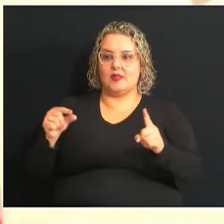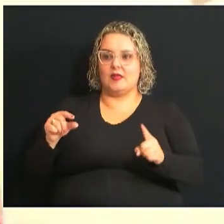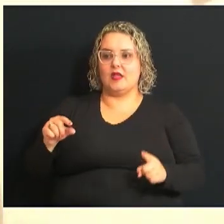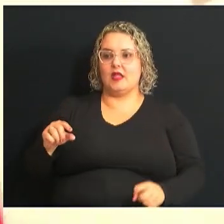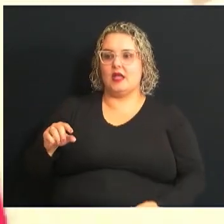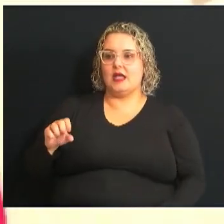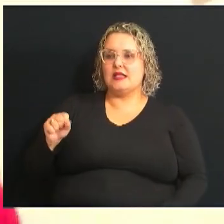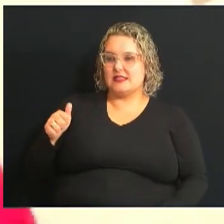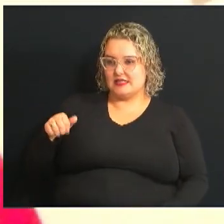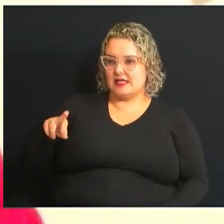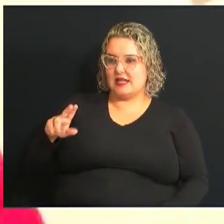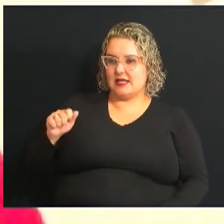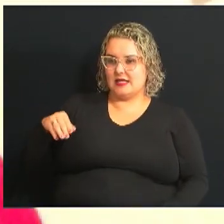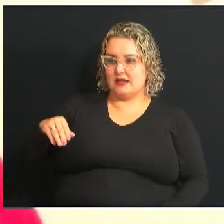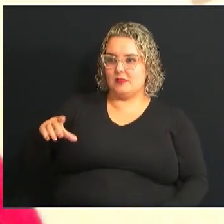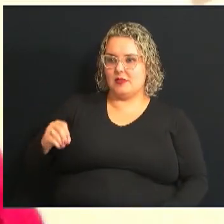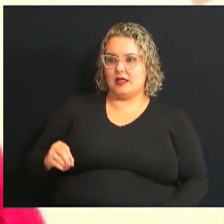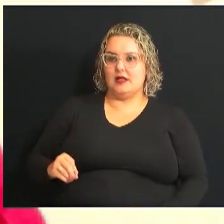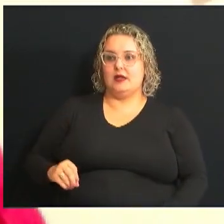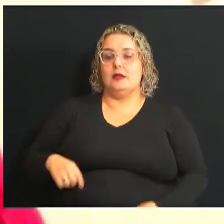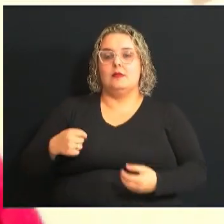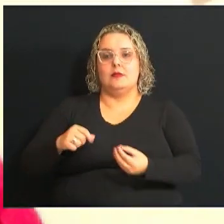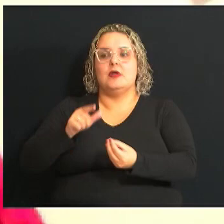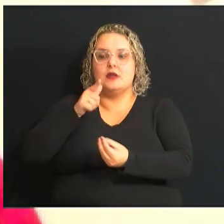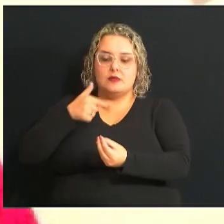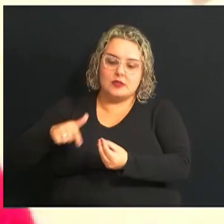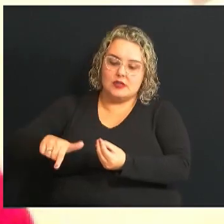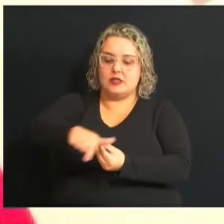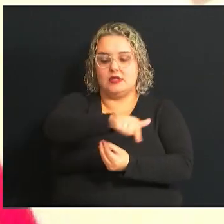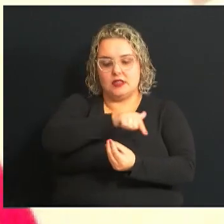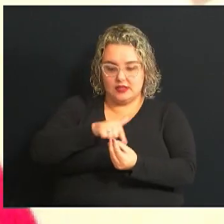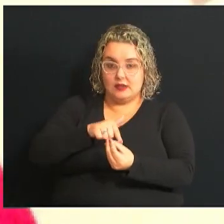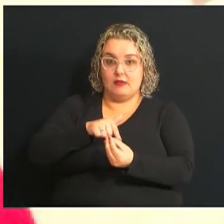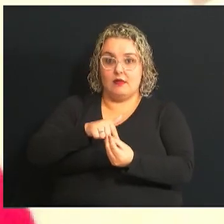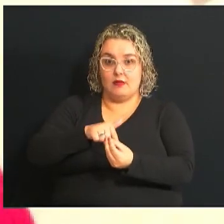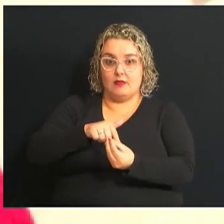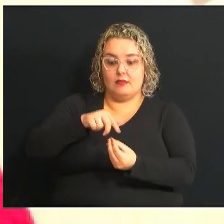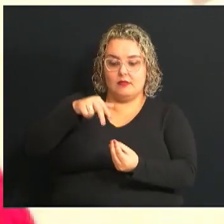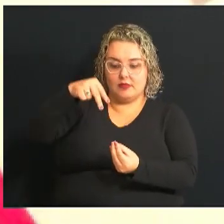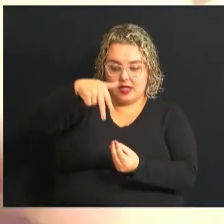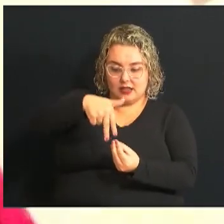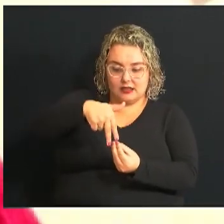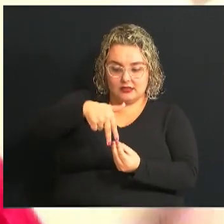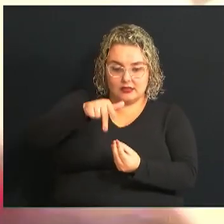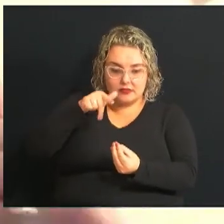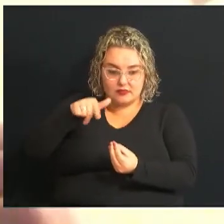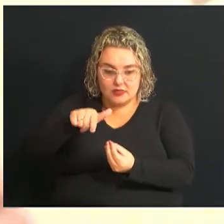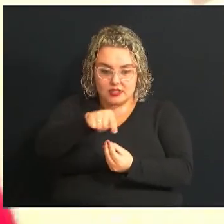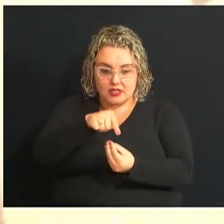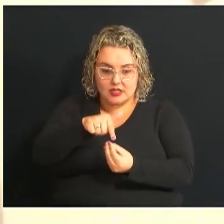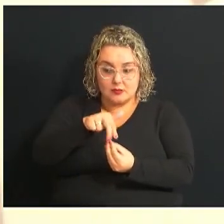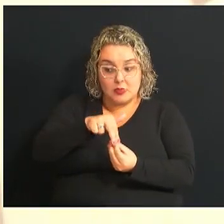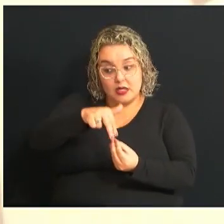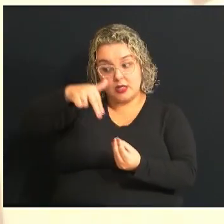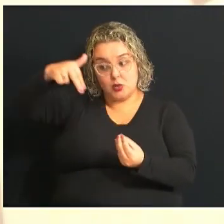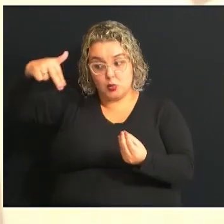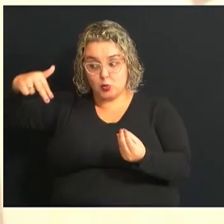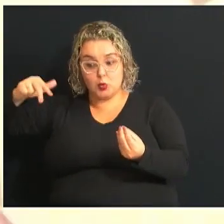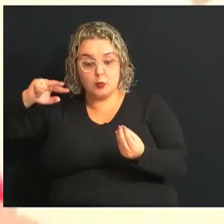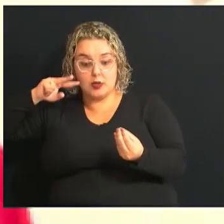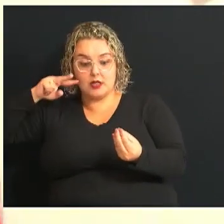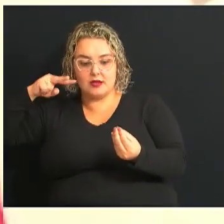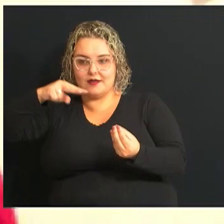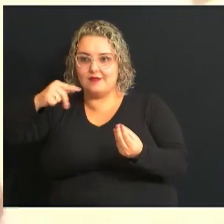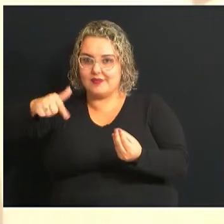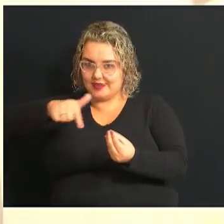a gente precisa sair da ilha para a gente ver a ilha, né? Então, o meu olhar sobre o Brasil, sobre as